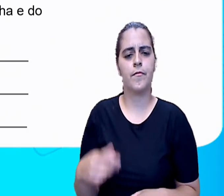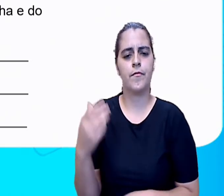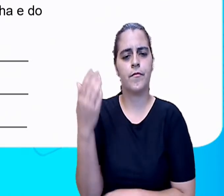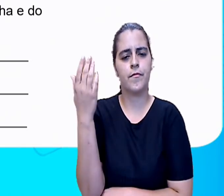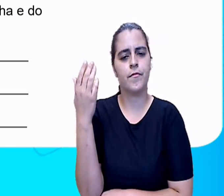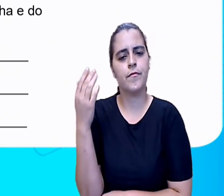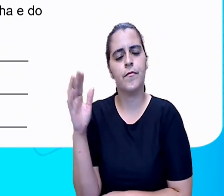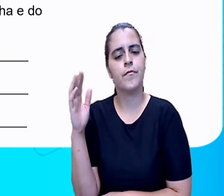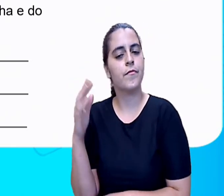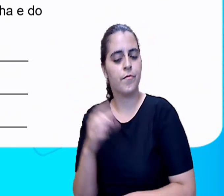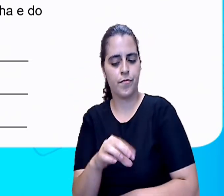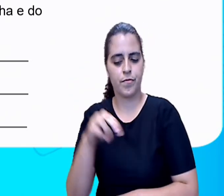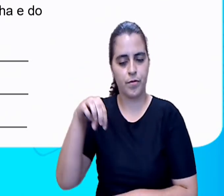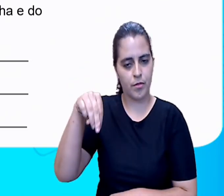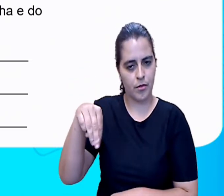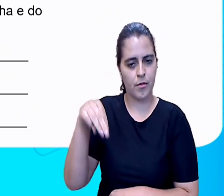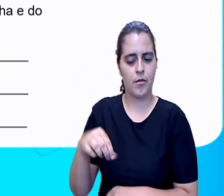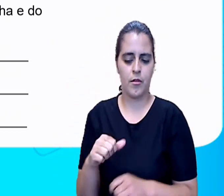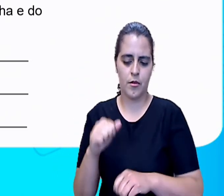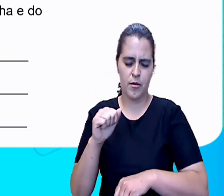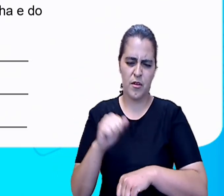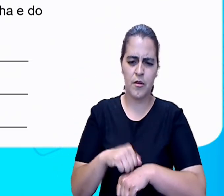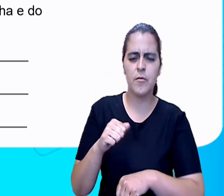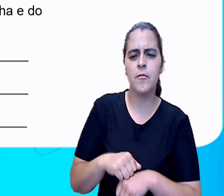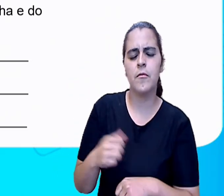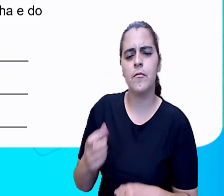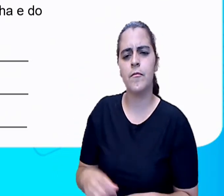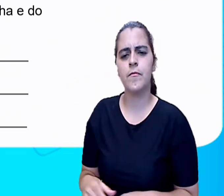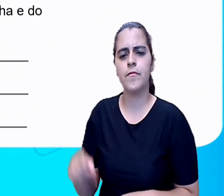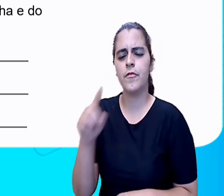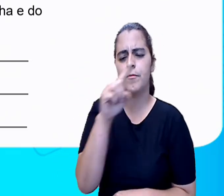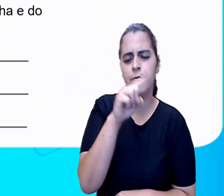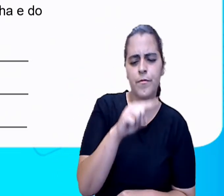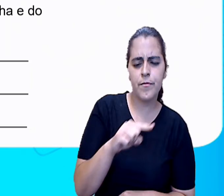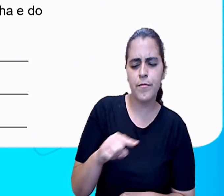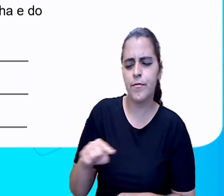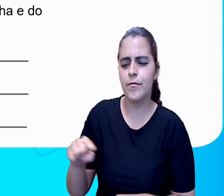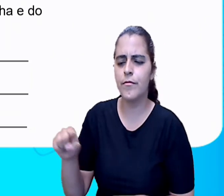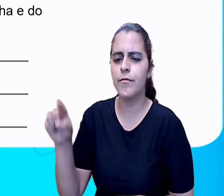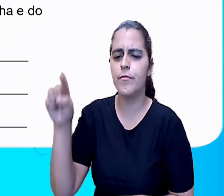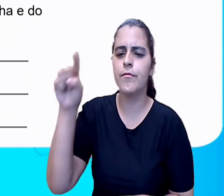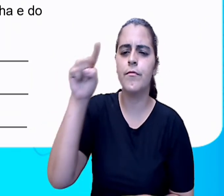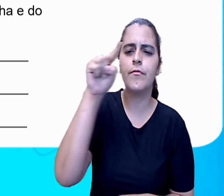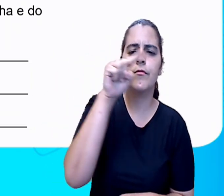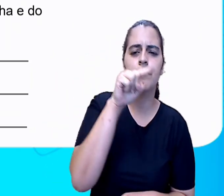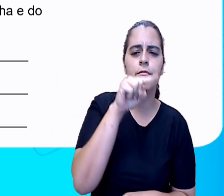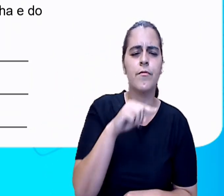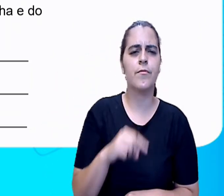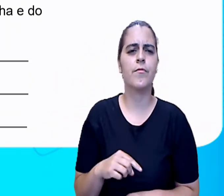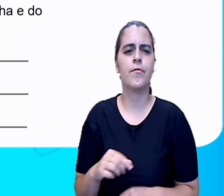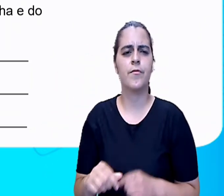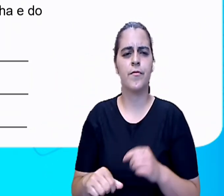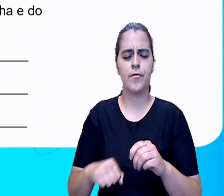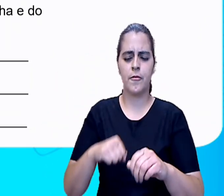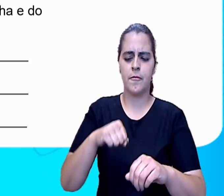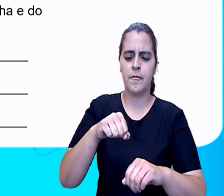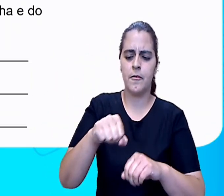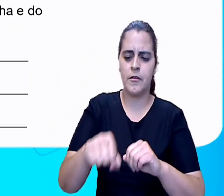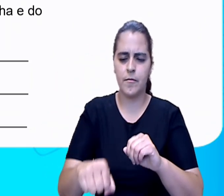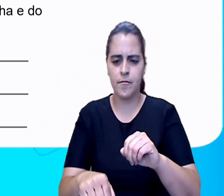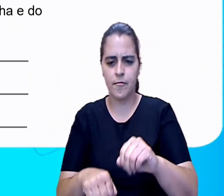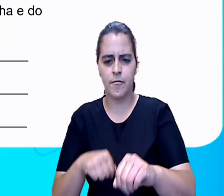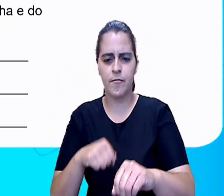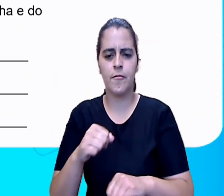né? Do metro, que é rígido? E a roda da bicicleta é um círculo, é como se a gente estivesse também